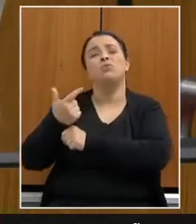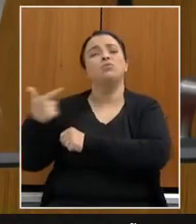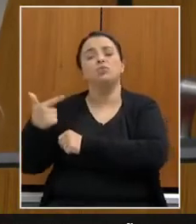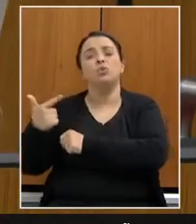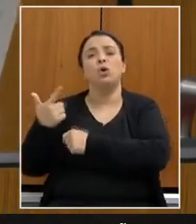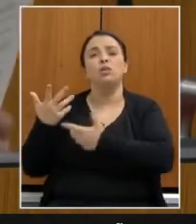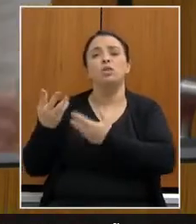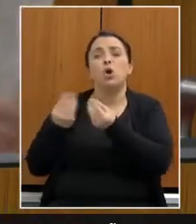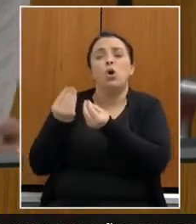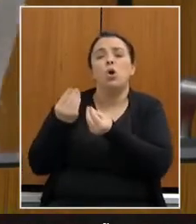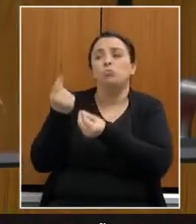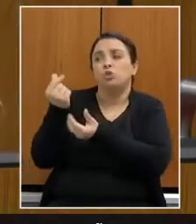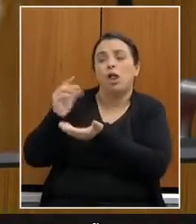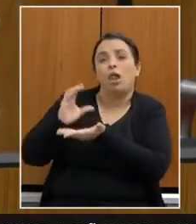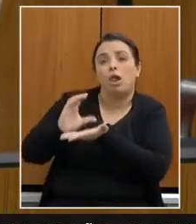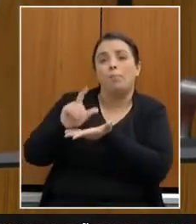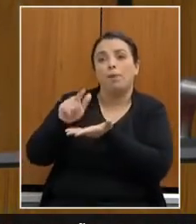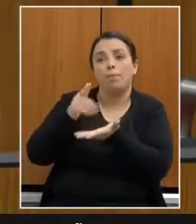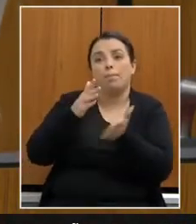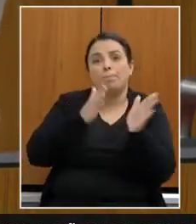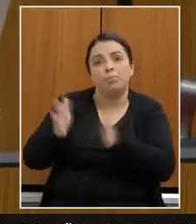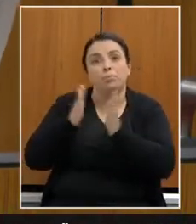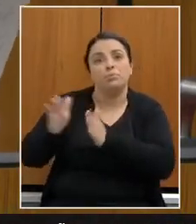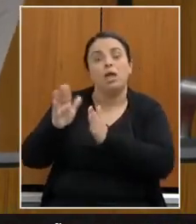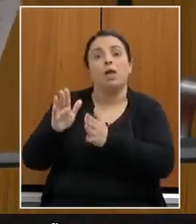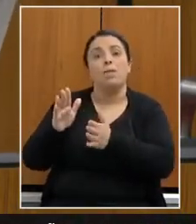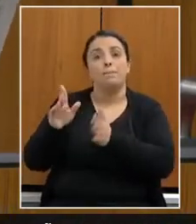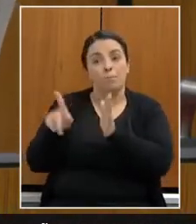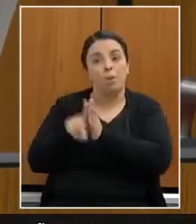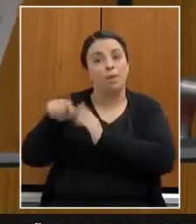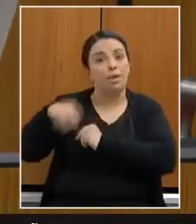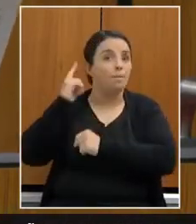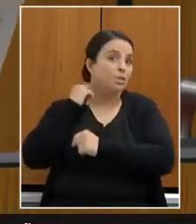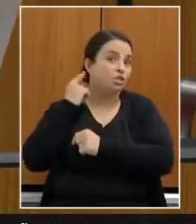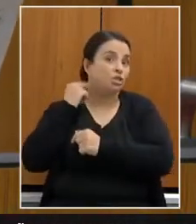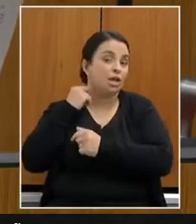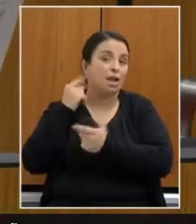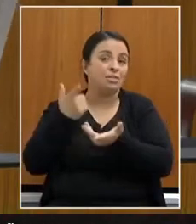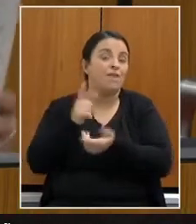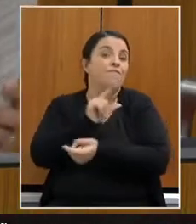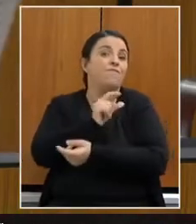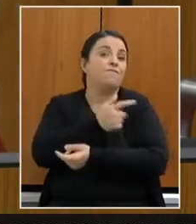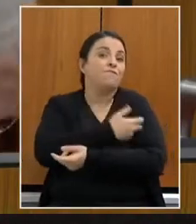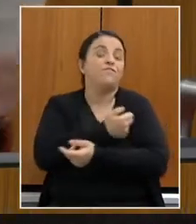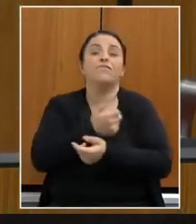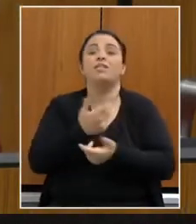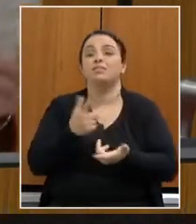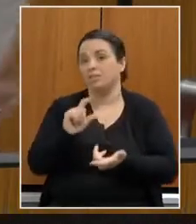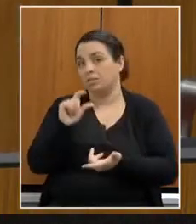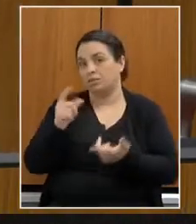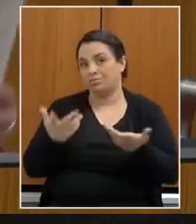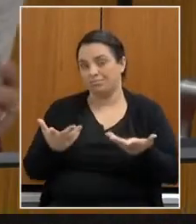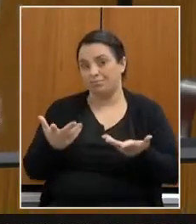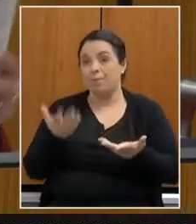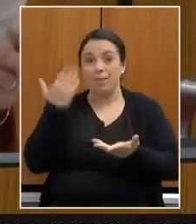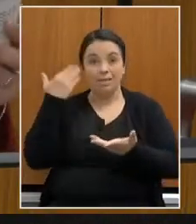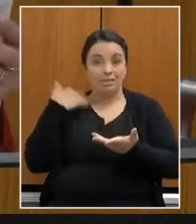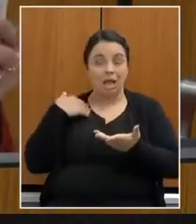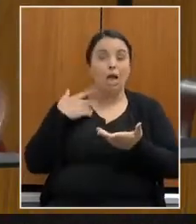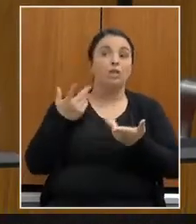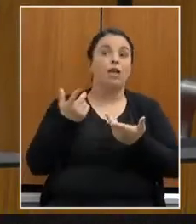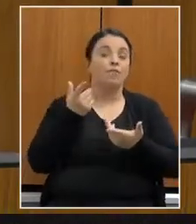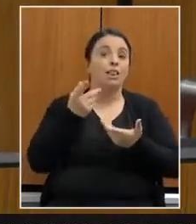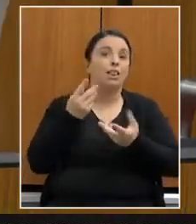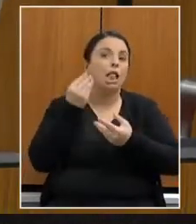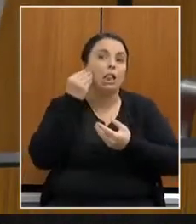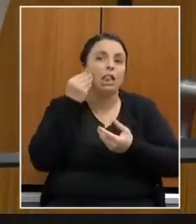UFMG da Fiocruz produção mineira de vacina que outro dia a gente estava ajudando a arrumar dinheiro para que a